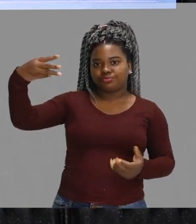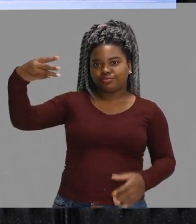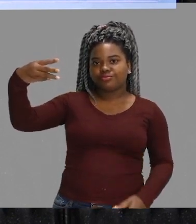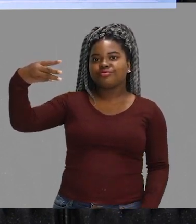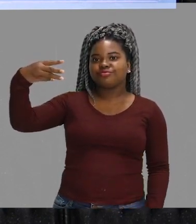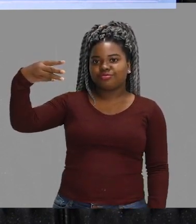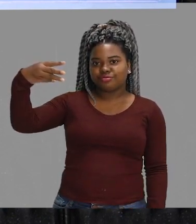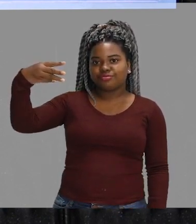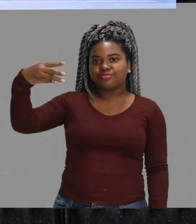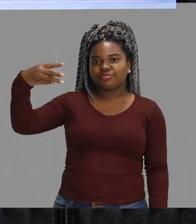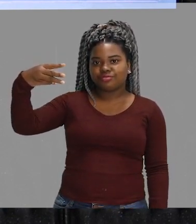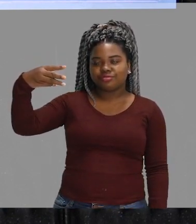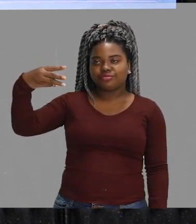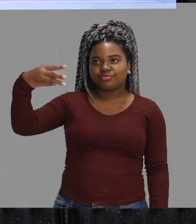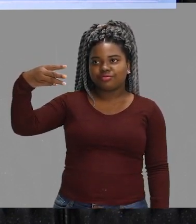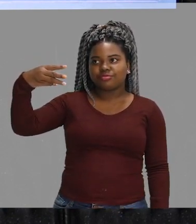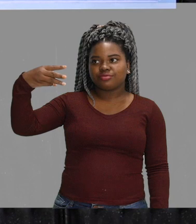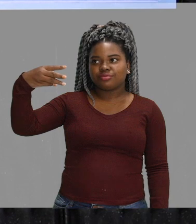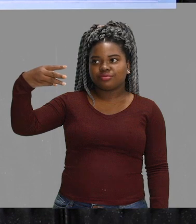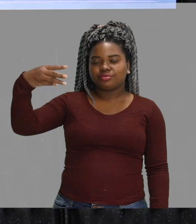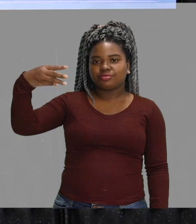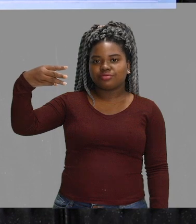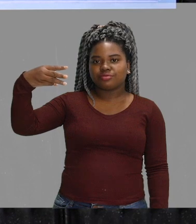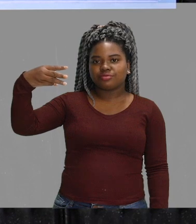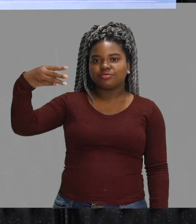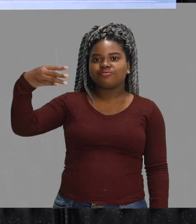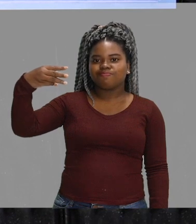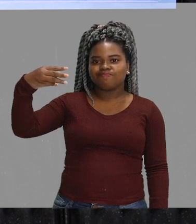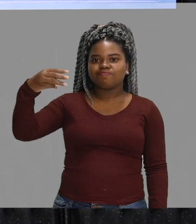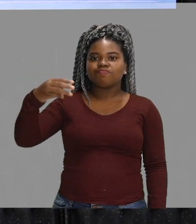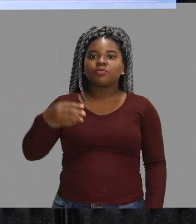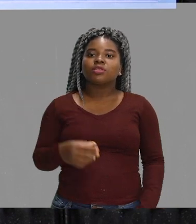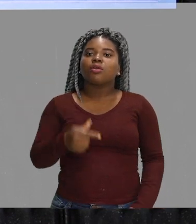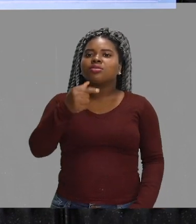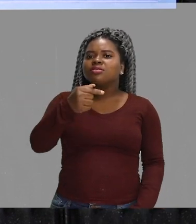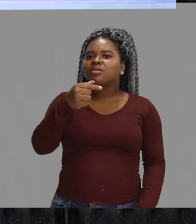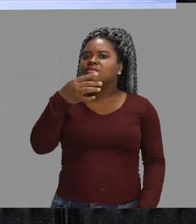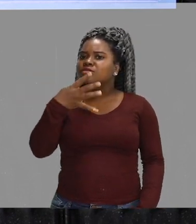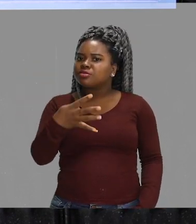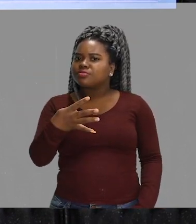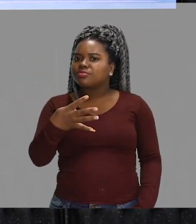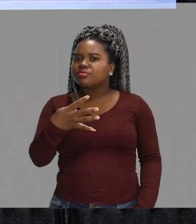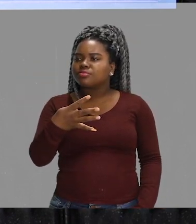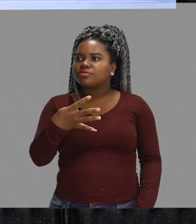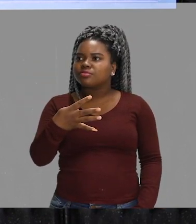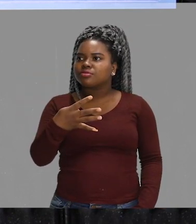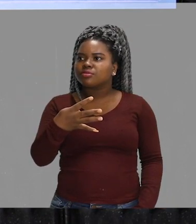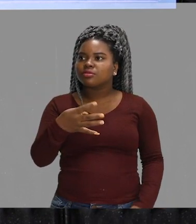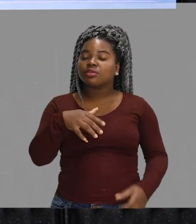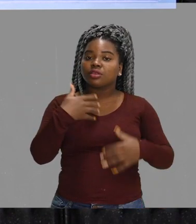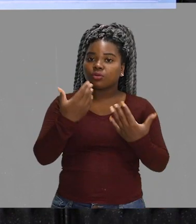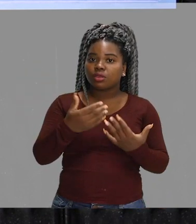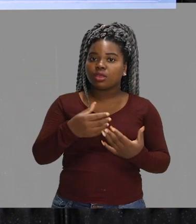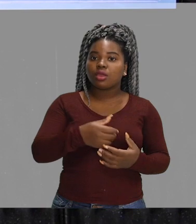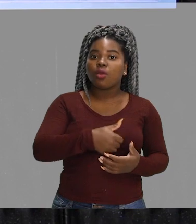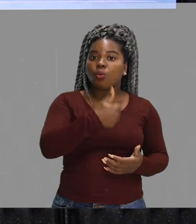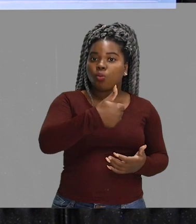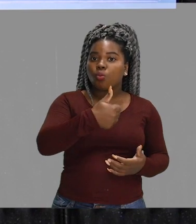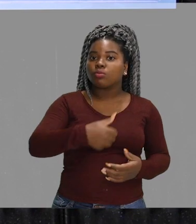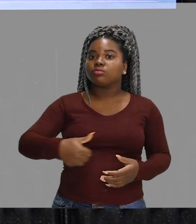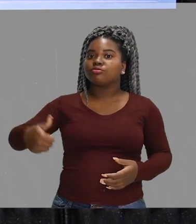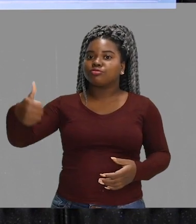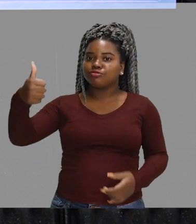aparecem fora da tabela periódica, todos esses elementos, eles vão terminar com o subnível F.